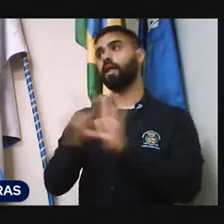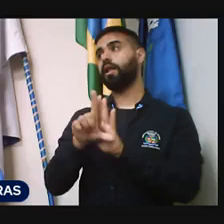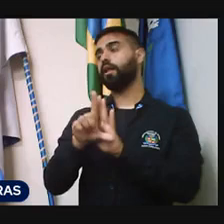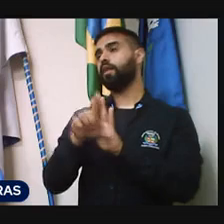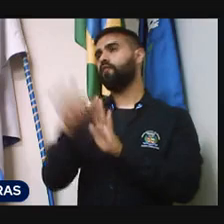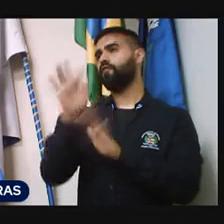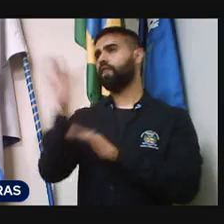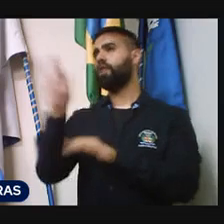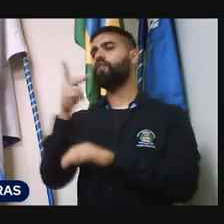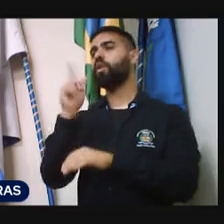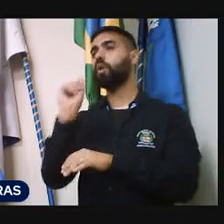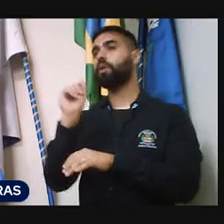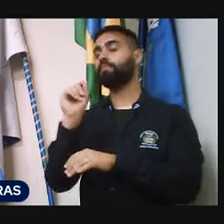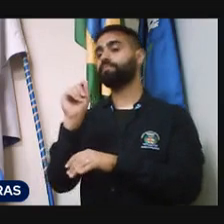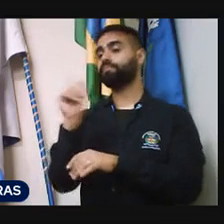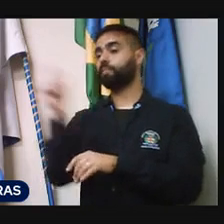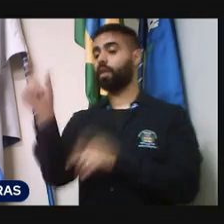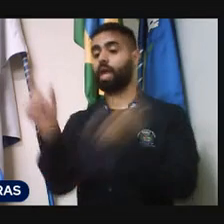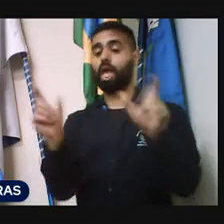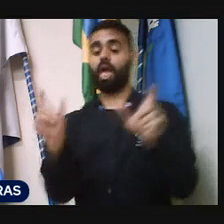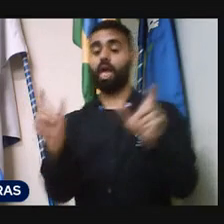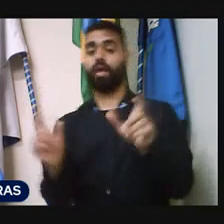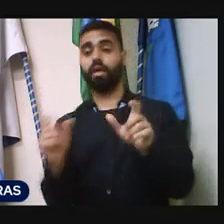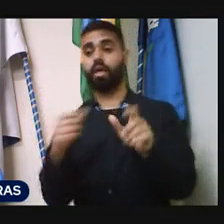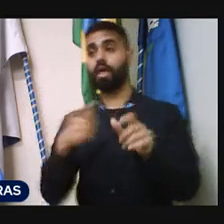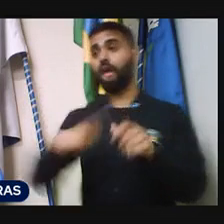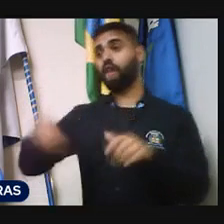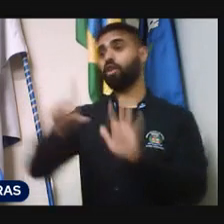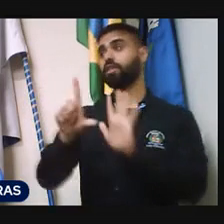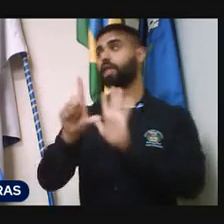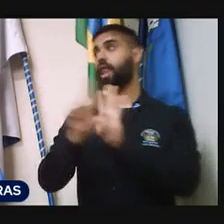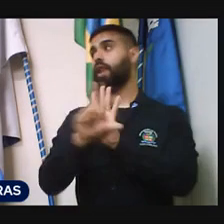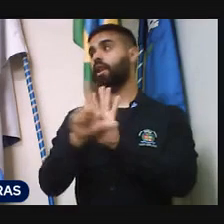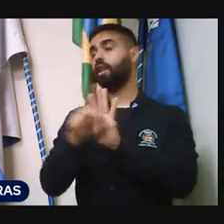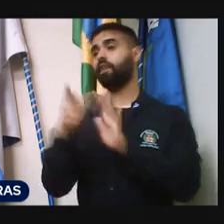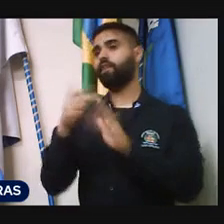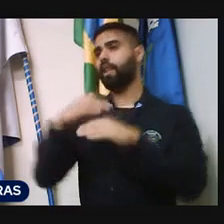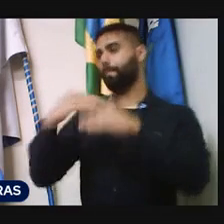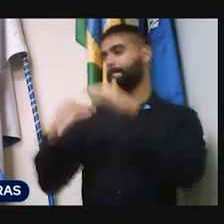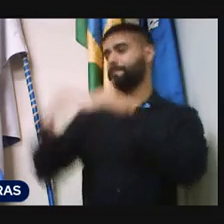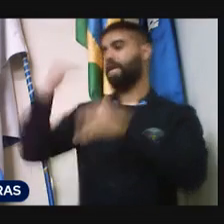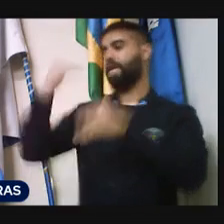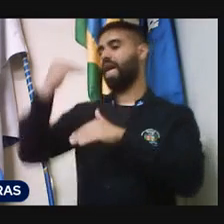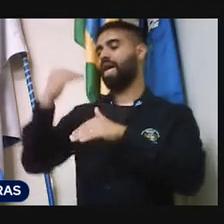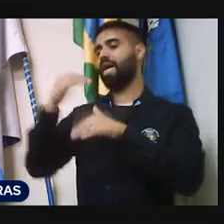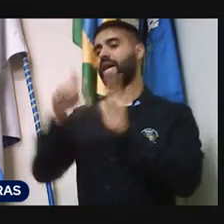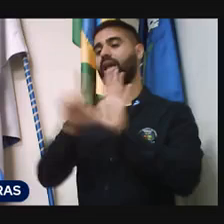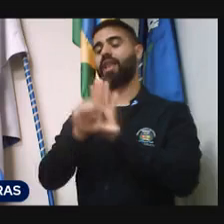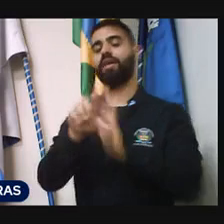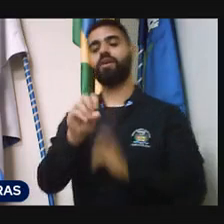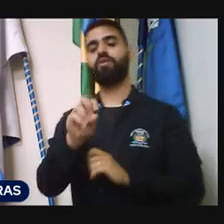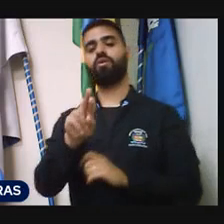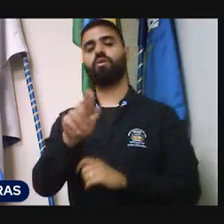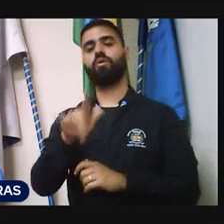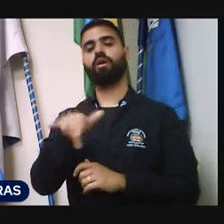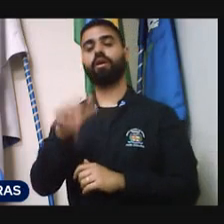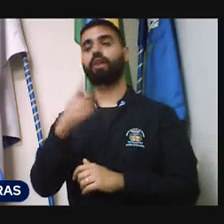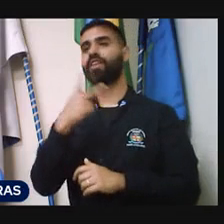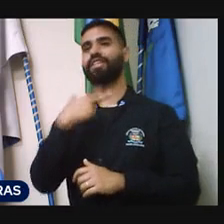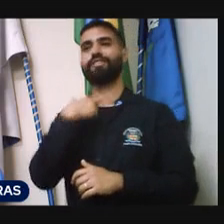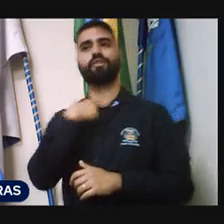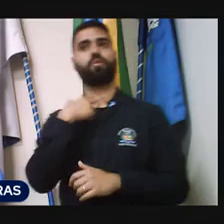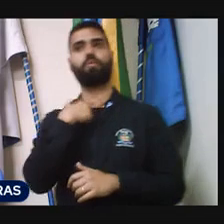diz uma coisa as tá boa outra e a nossa lei que fala maior é a lei orgânica ela fala que não é